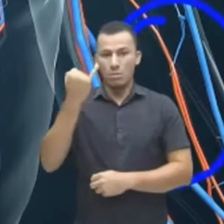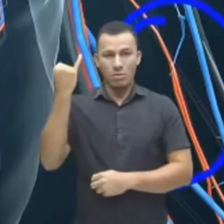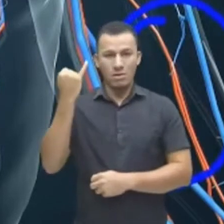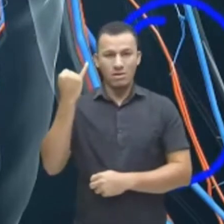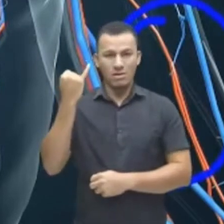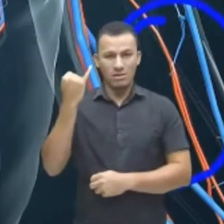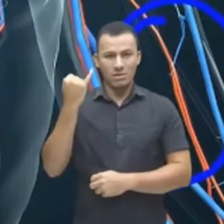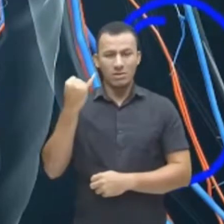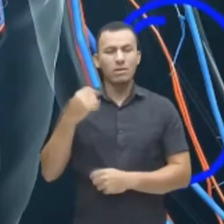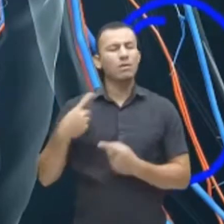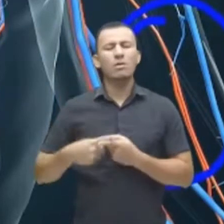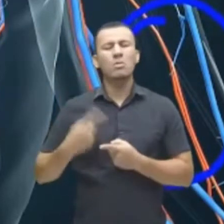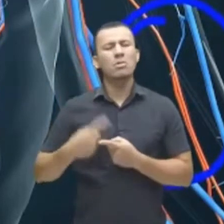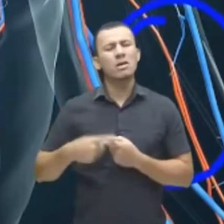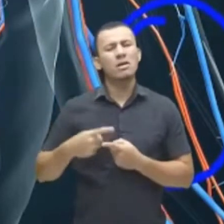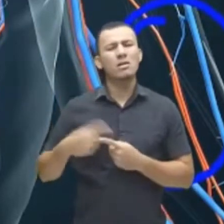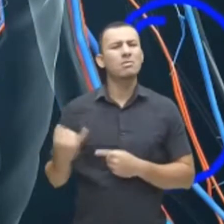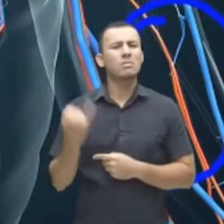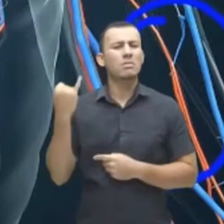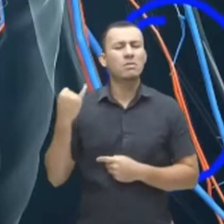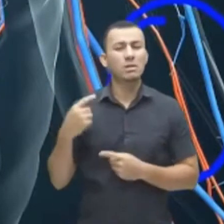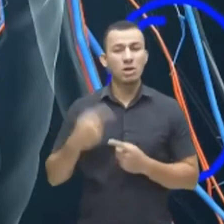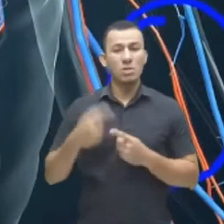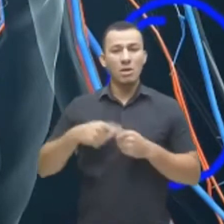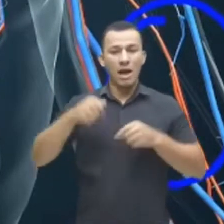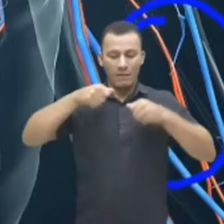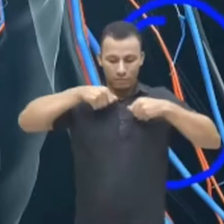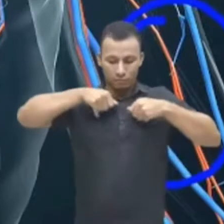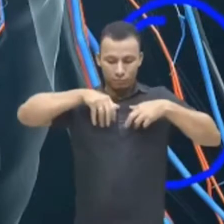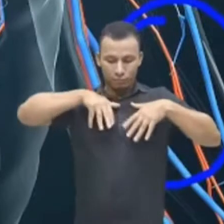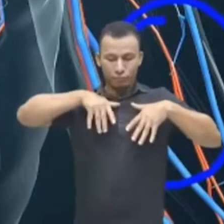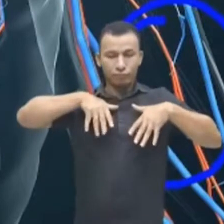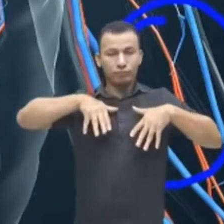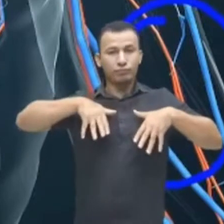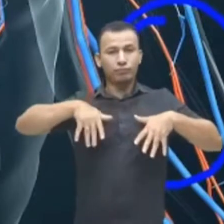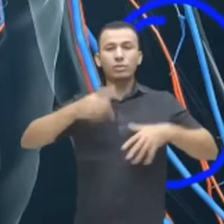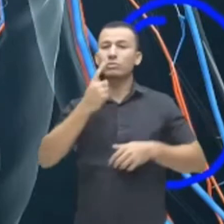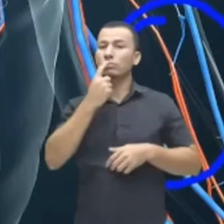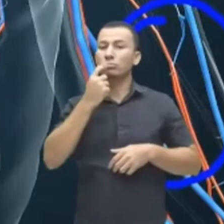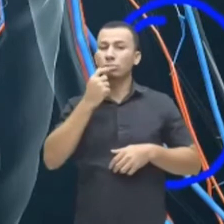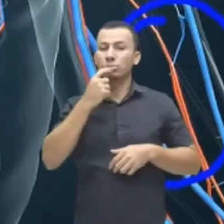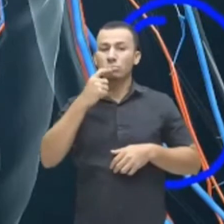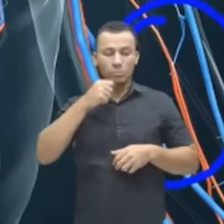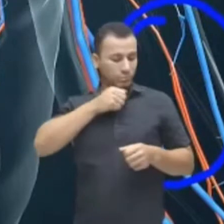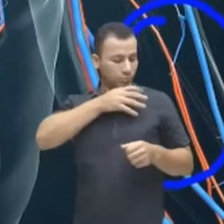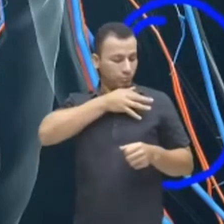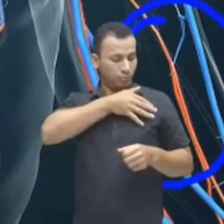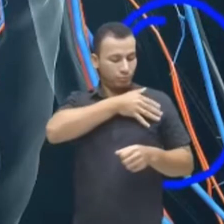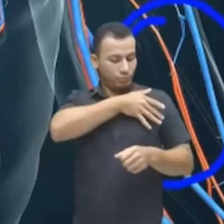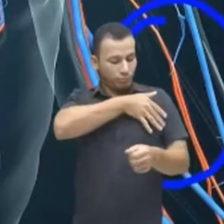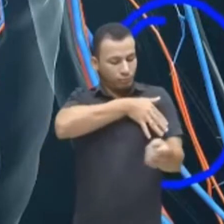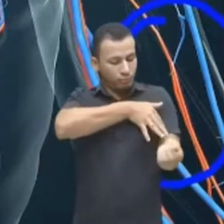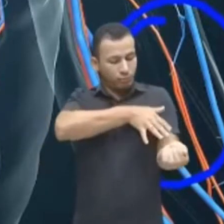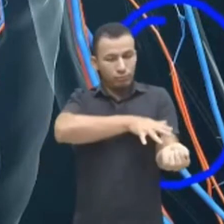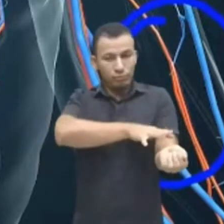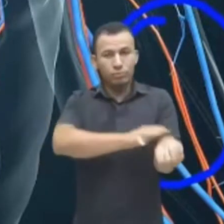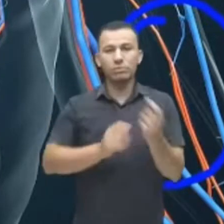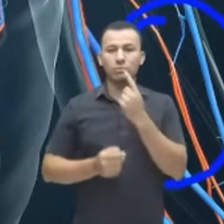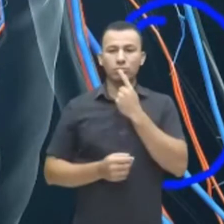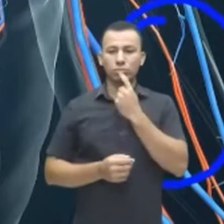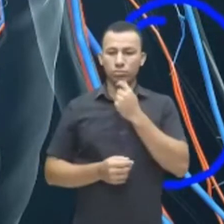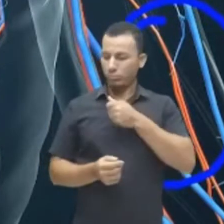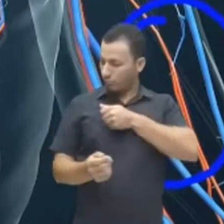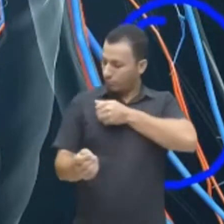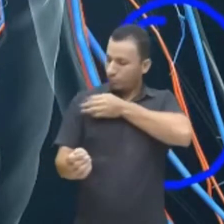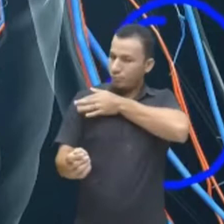quê? Porque ele vai fazer toda a distribuição do sangue, tá bom? Para o corpo,